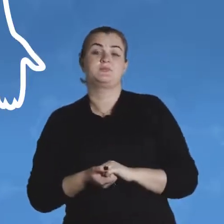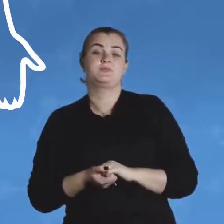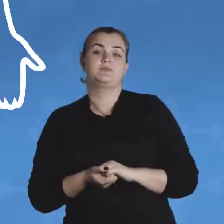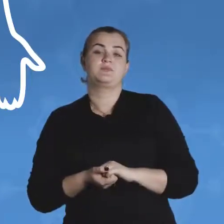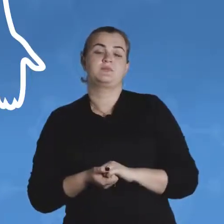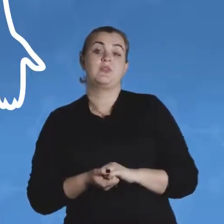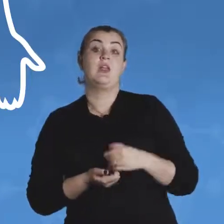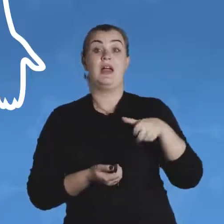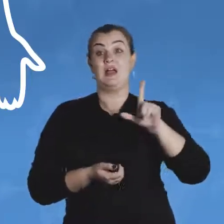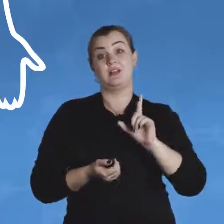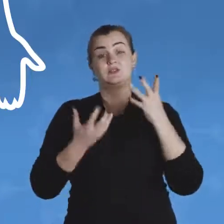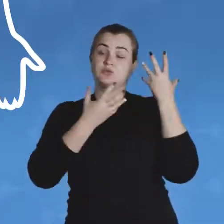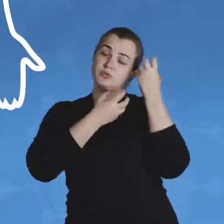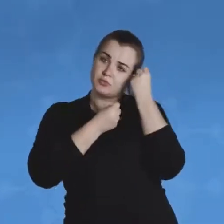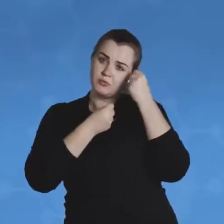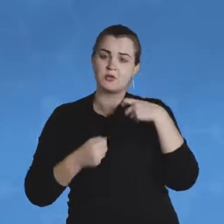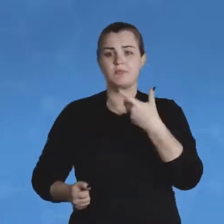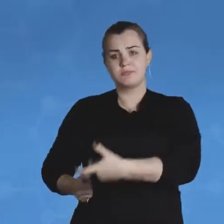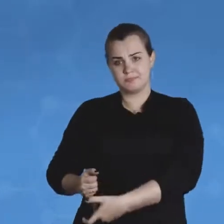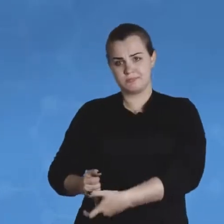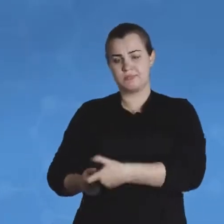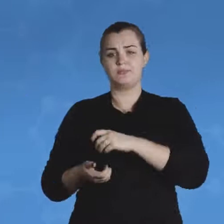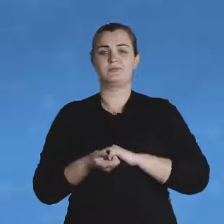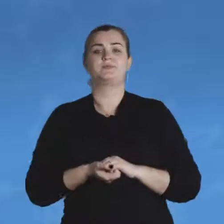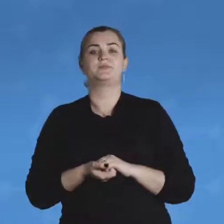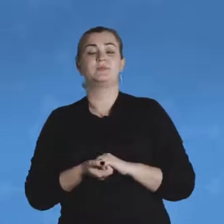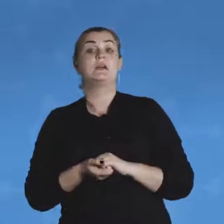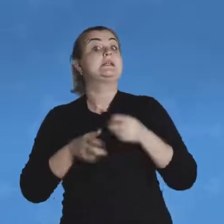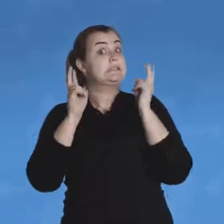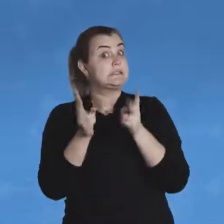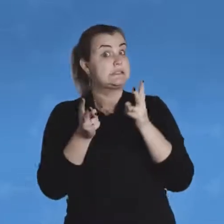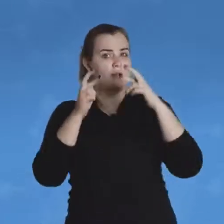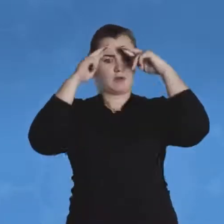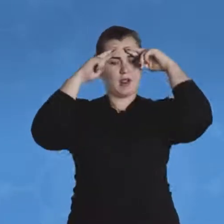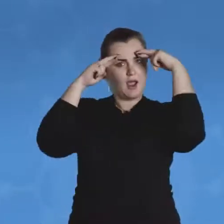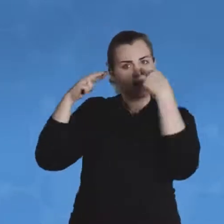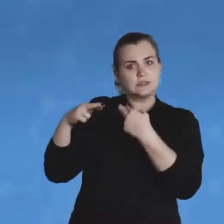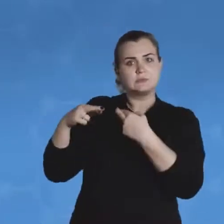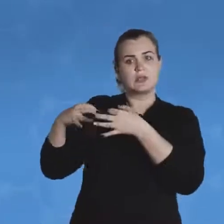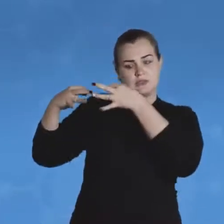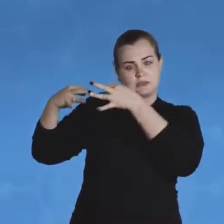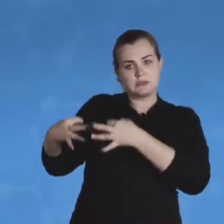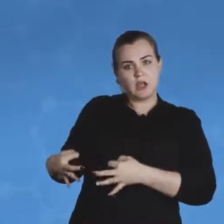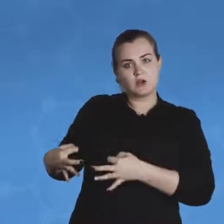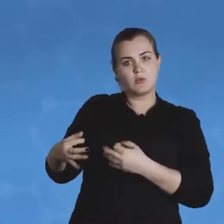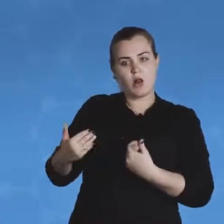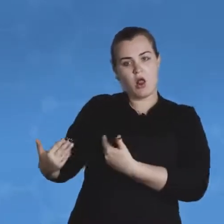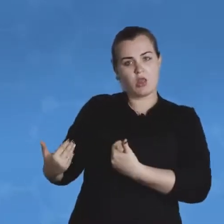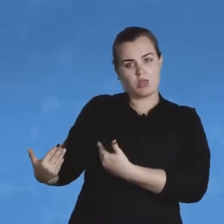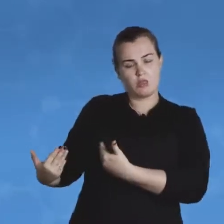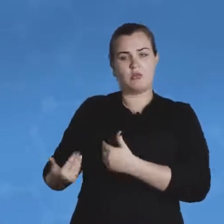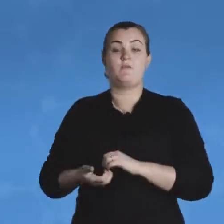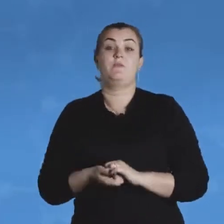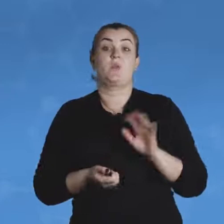e antes de deitar, na coxa direita, sempre respeitando os pequenos quadrantes do mesmo local.